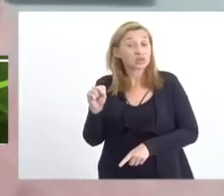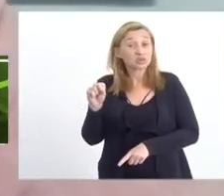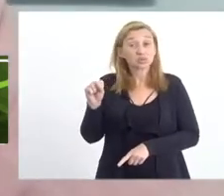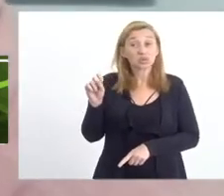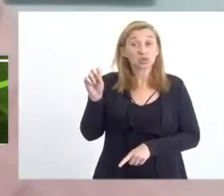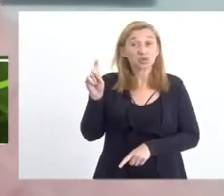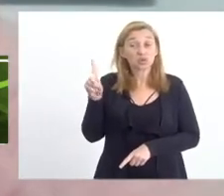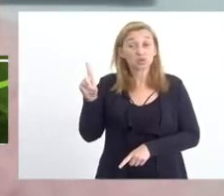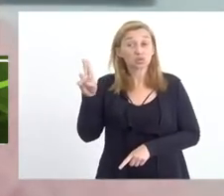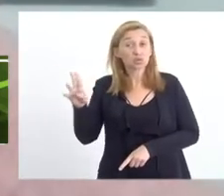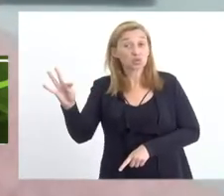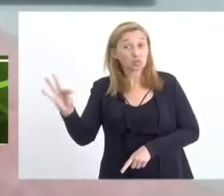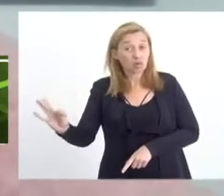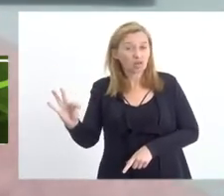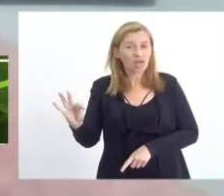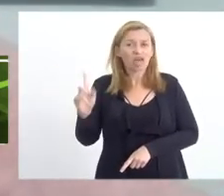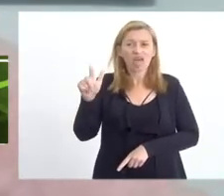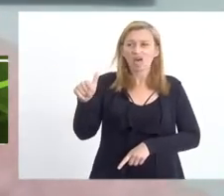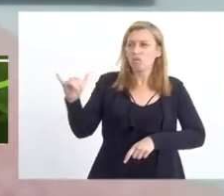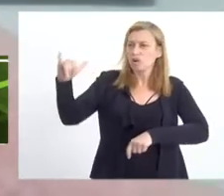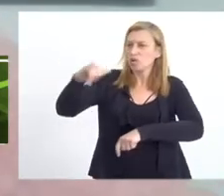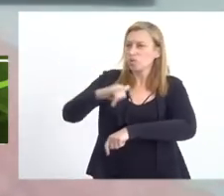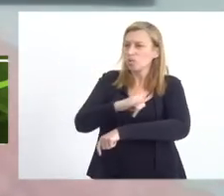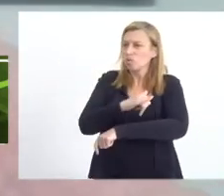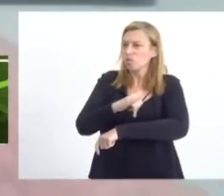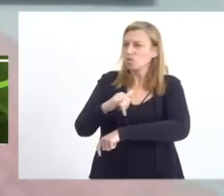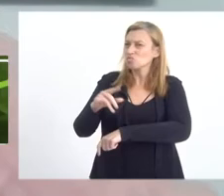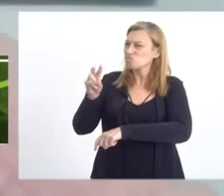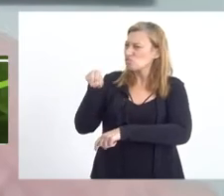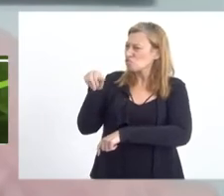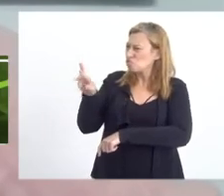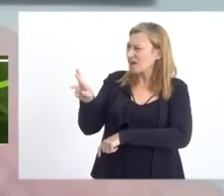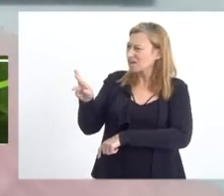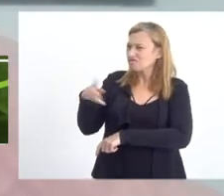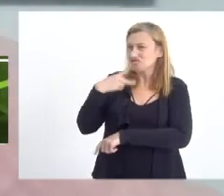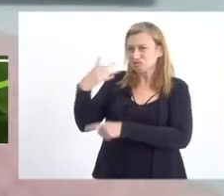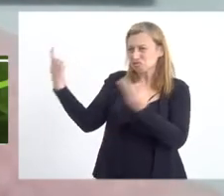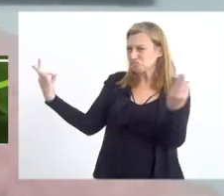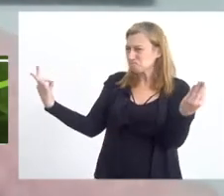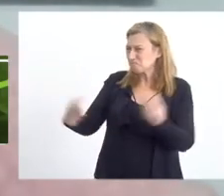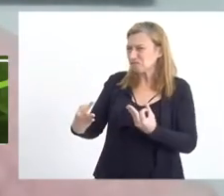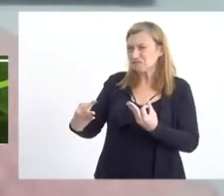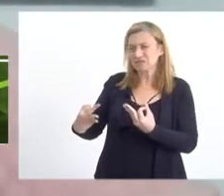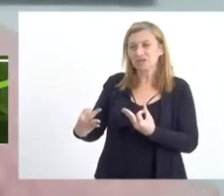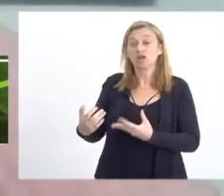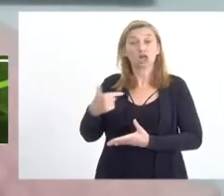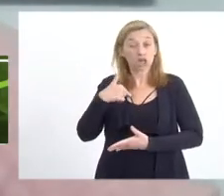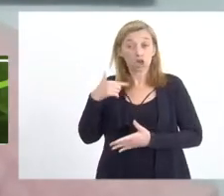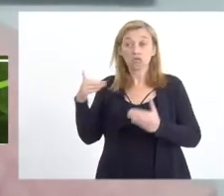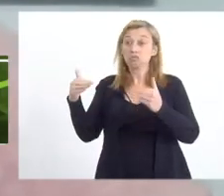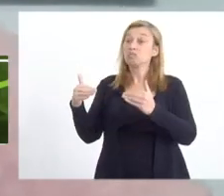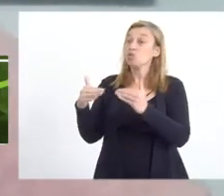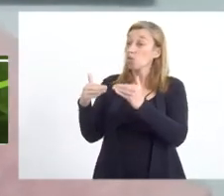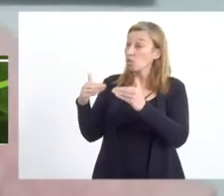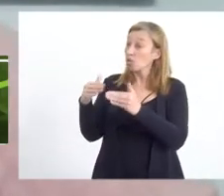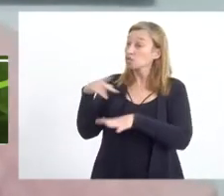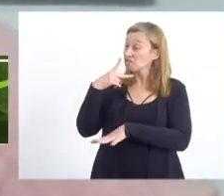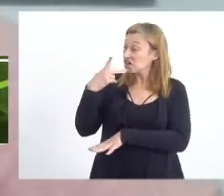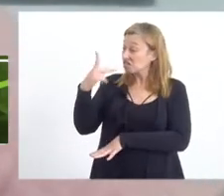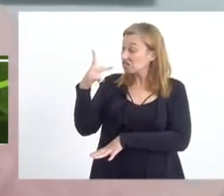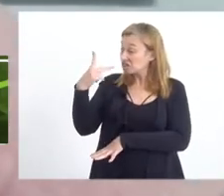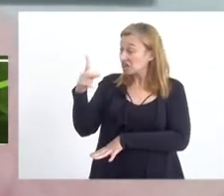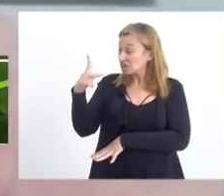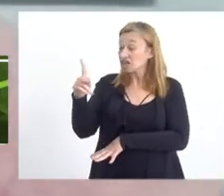de um aeroporto ponte aérea. O Wagner foi muito feliz nas colocações dele e eu corroboro com as palavras dele